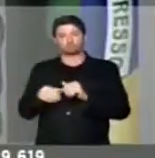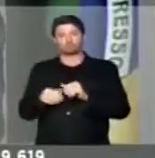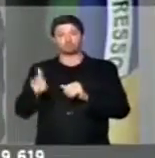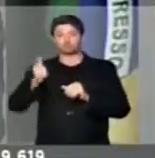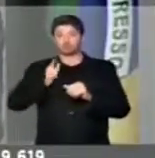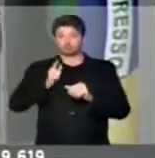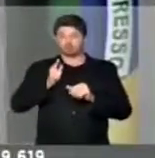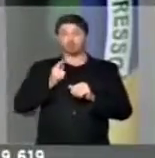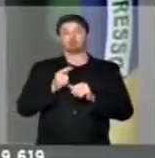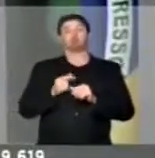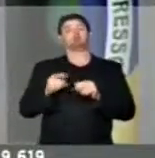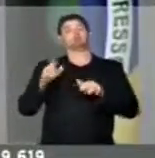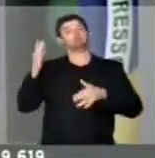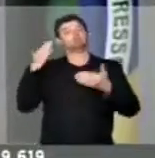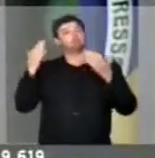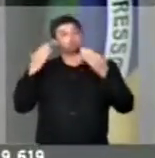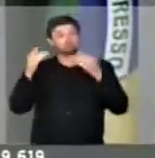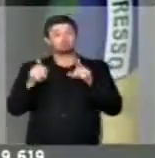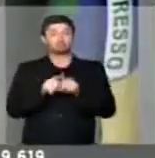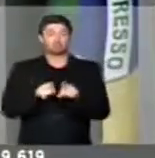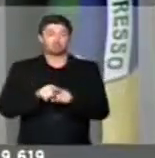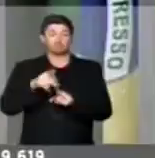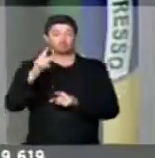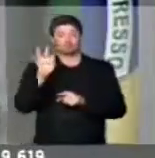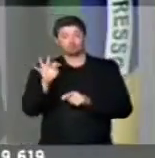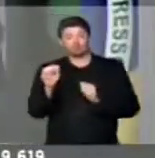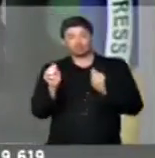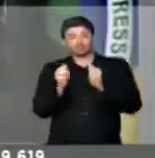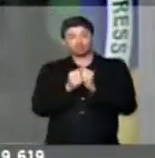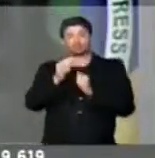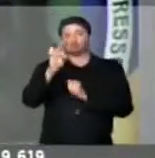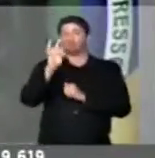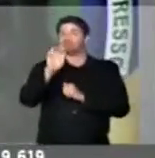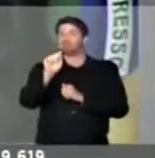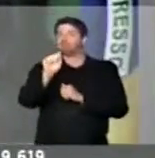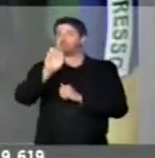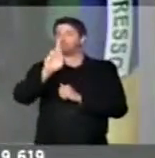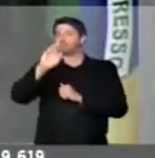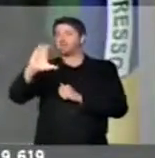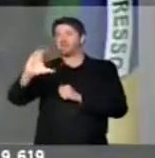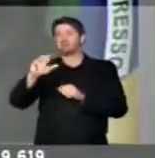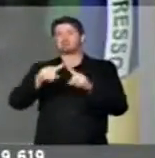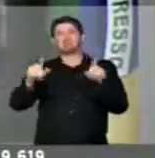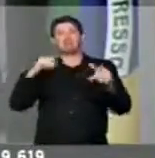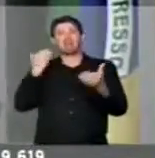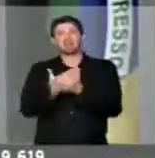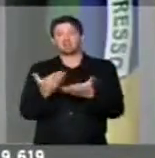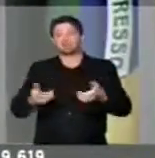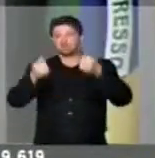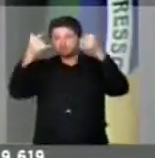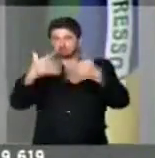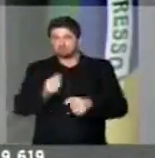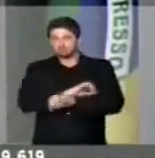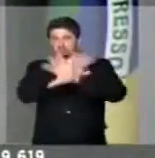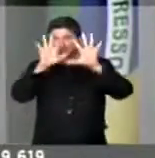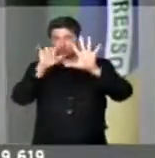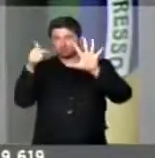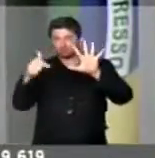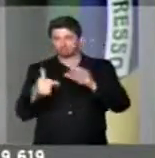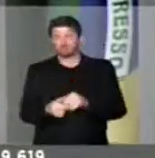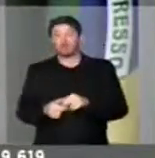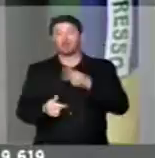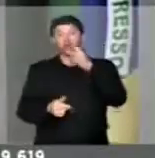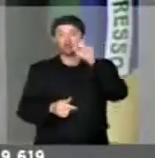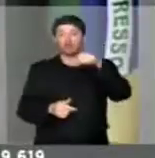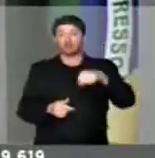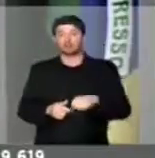o escândalo da suposta ligação do PT com as Farc, que até hoje não foi esclarecido, e que diga